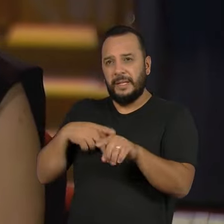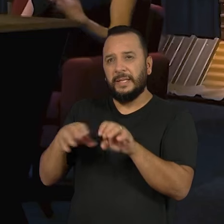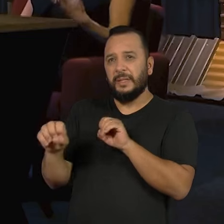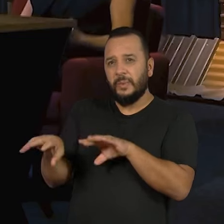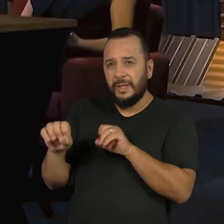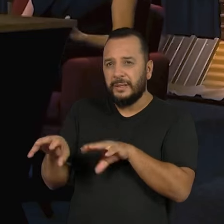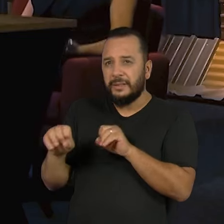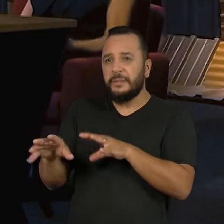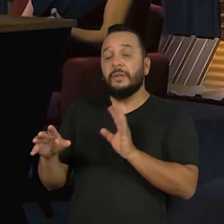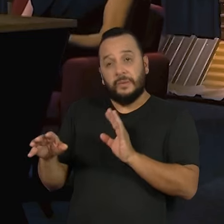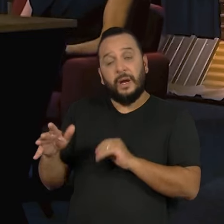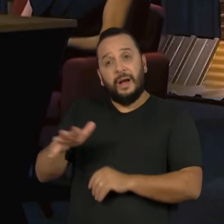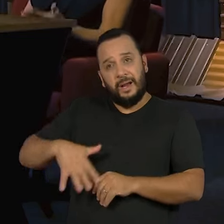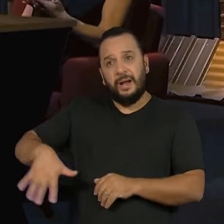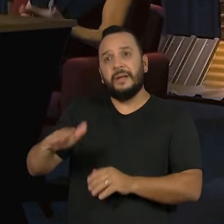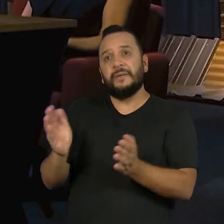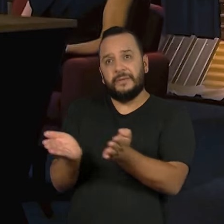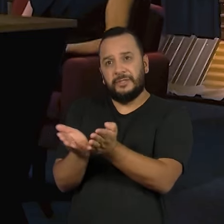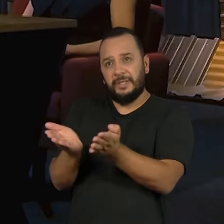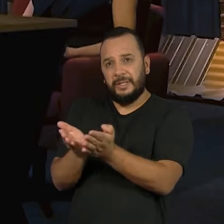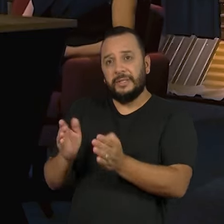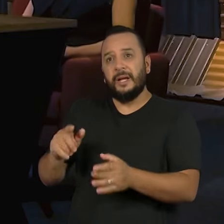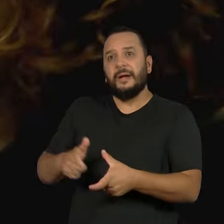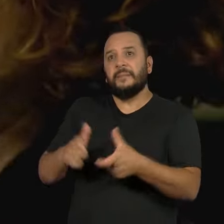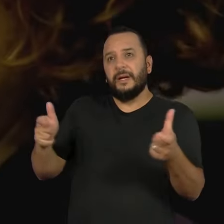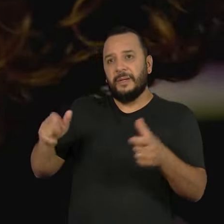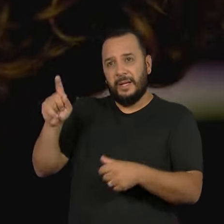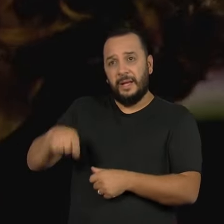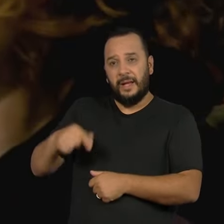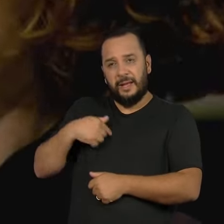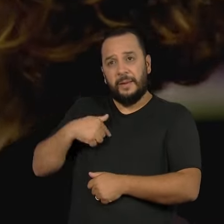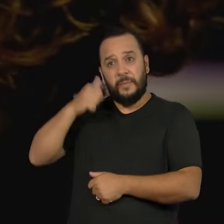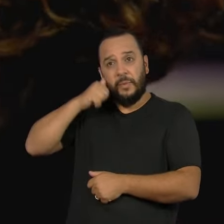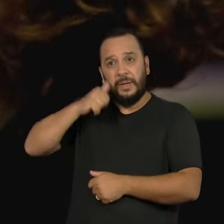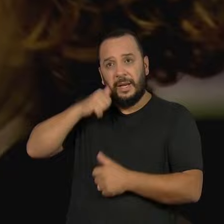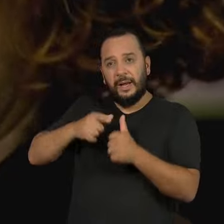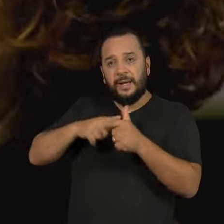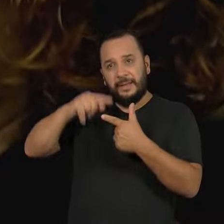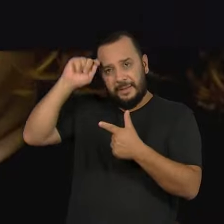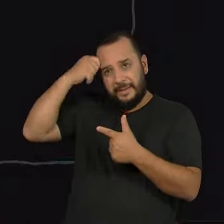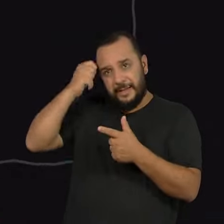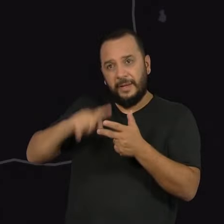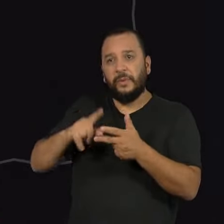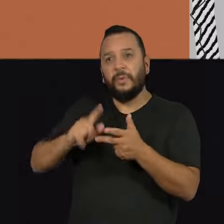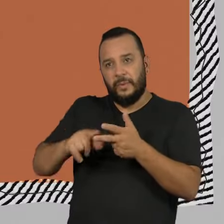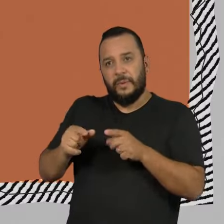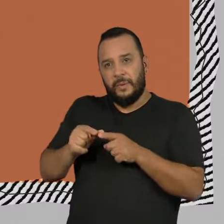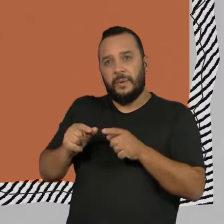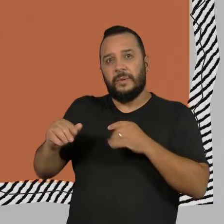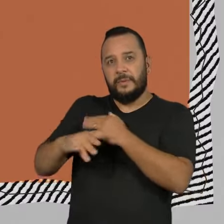uco evangélico é fundamentalmente feminino negro Urbano e